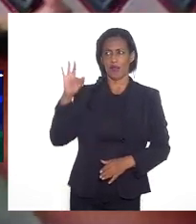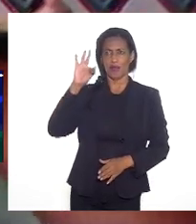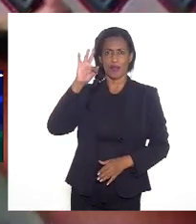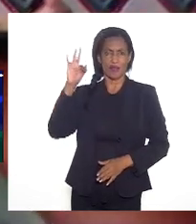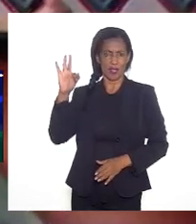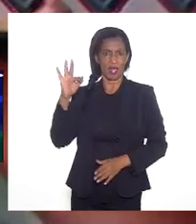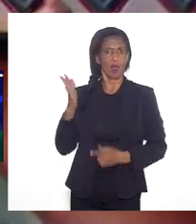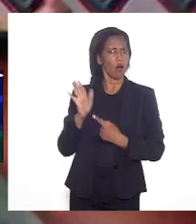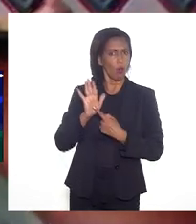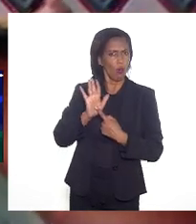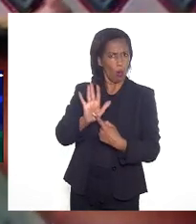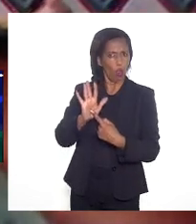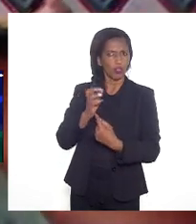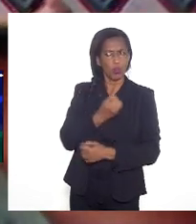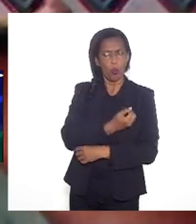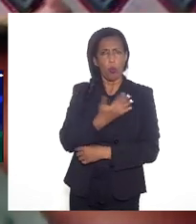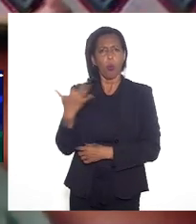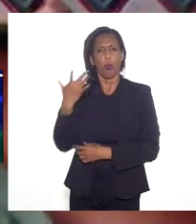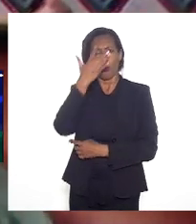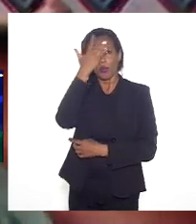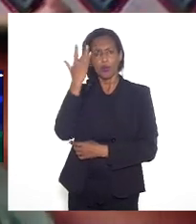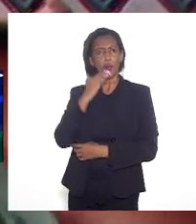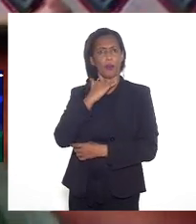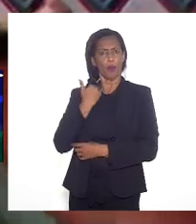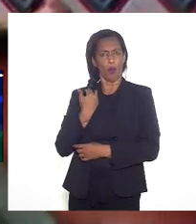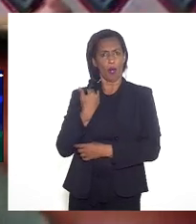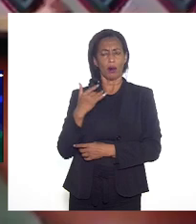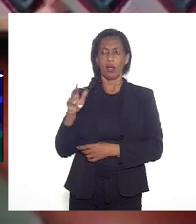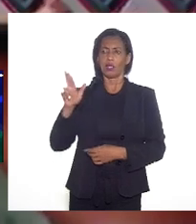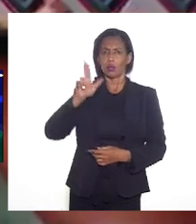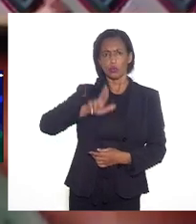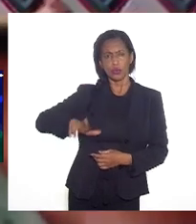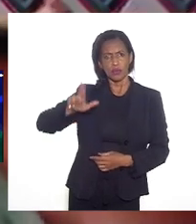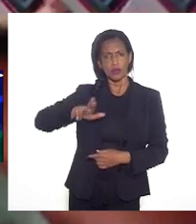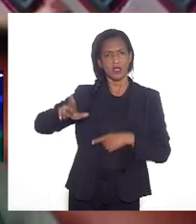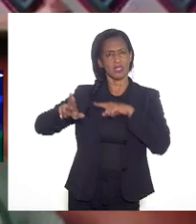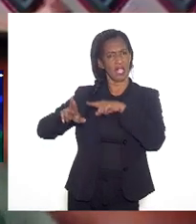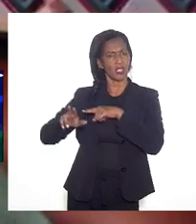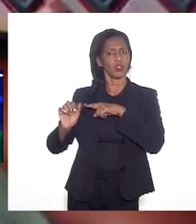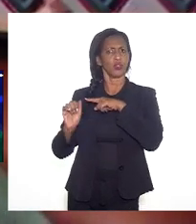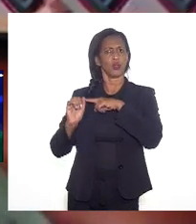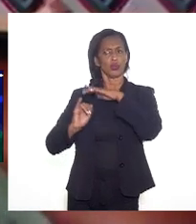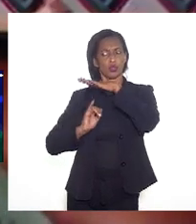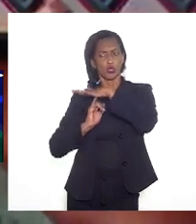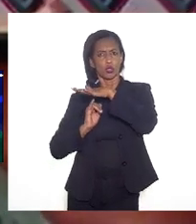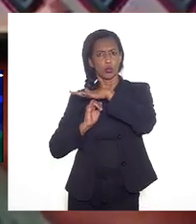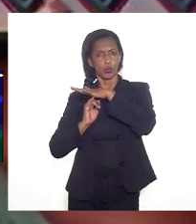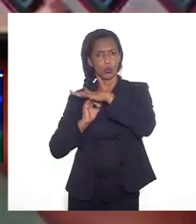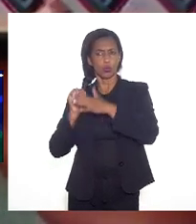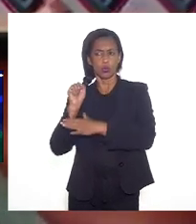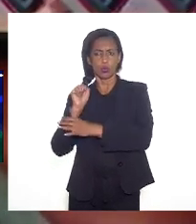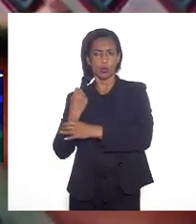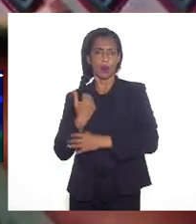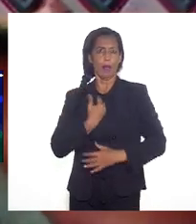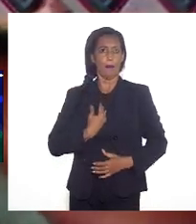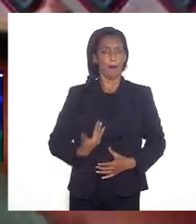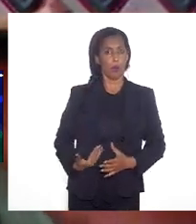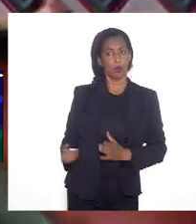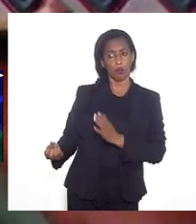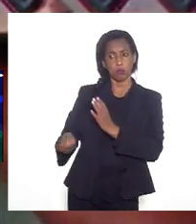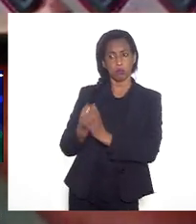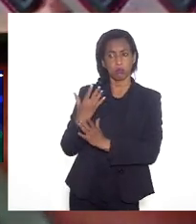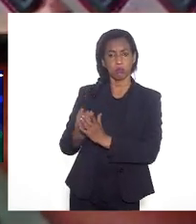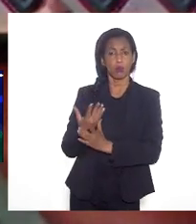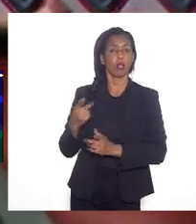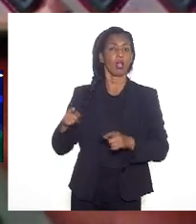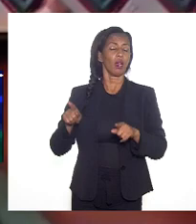dessa letalidade, né? As universidades produzem, os institutos de segurança pública produzem, e a vida